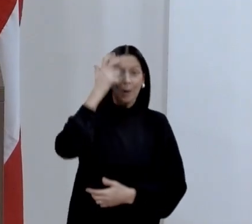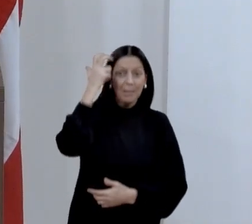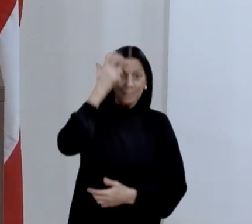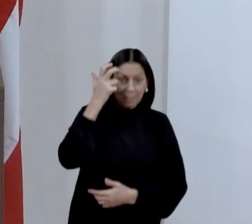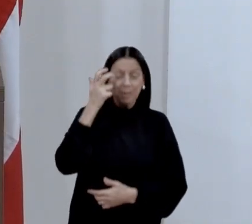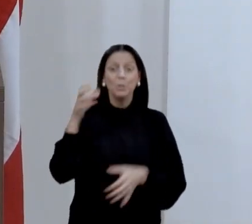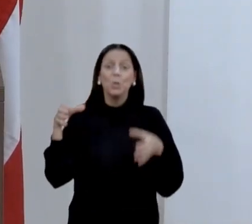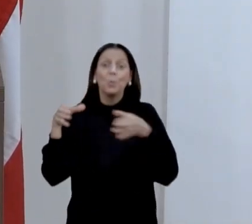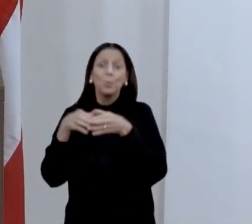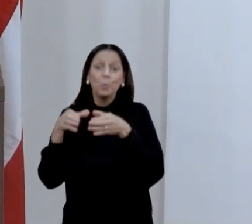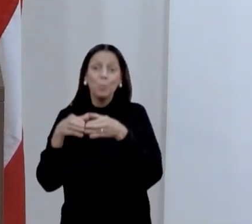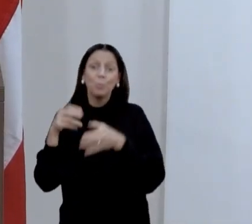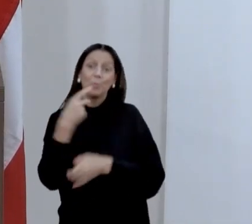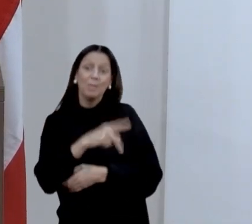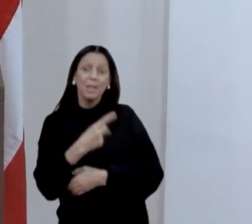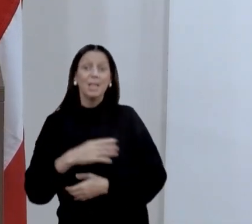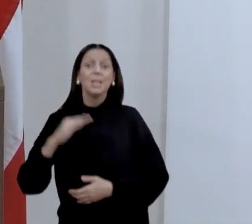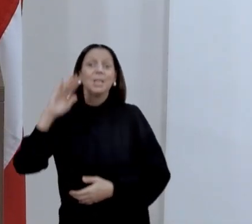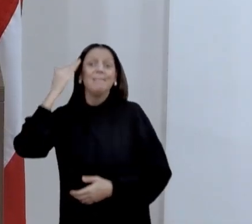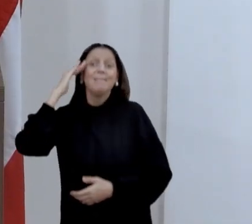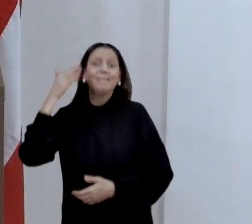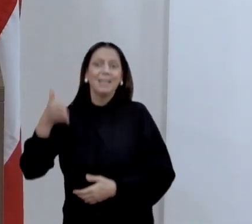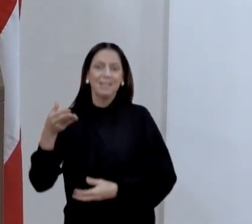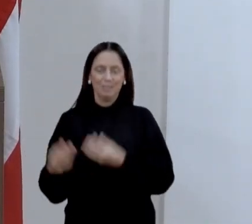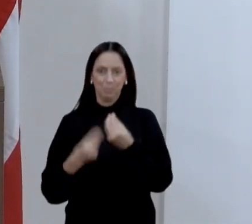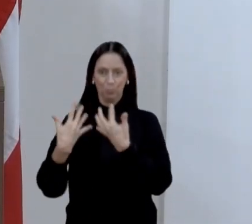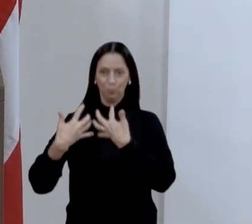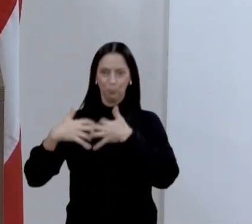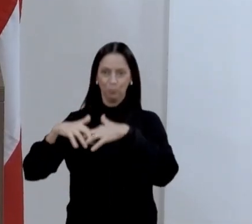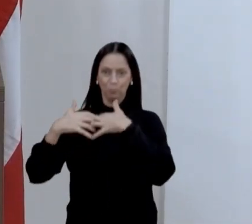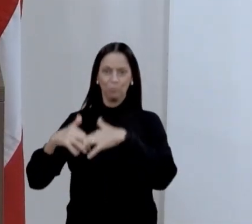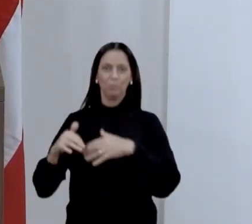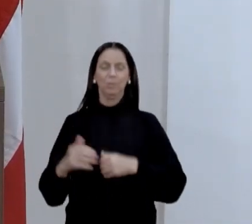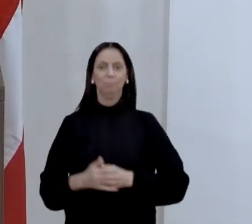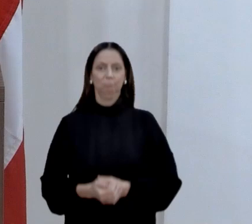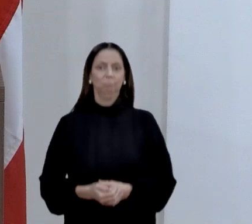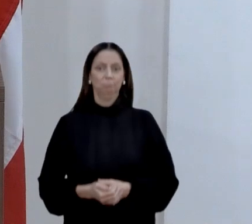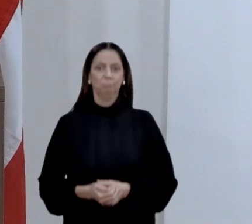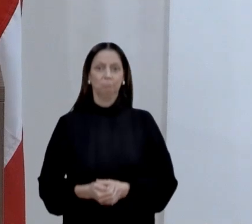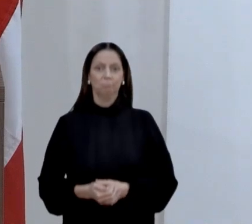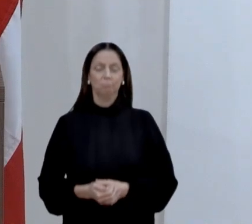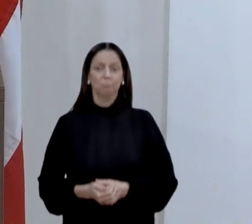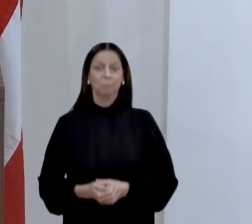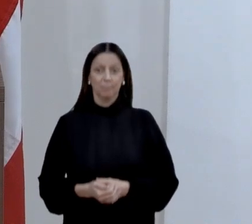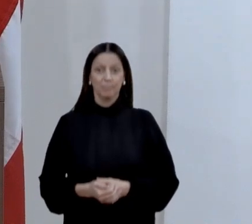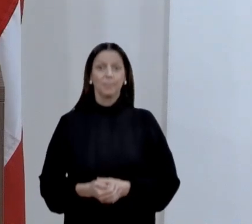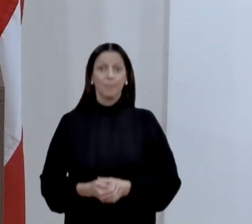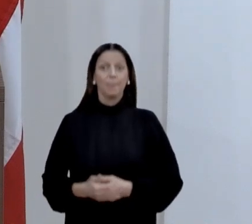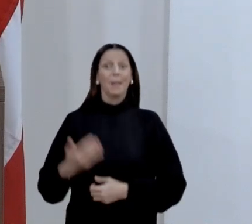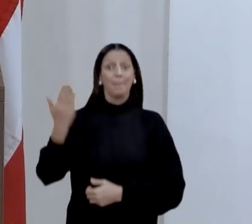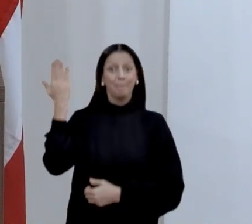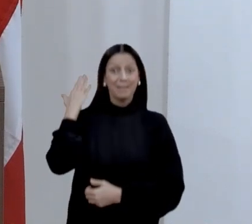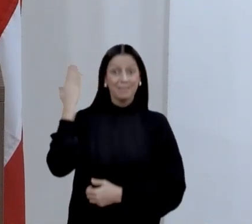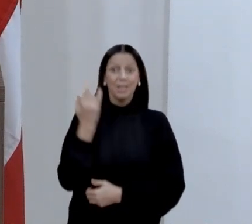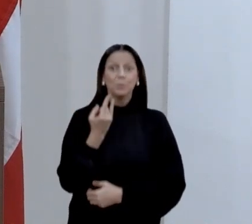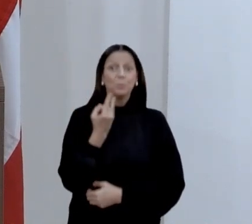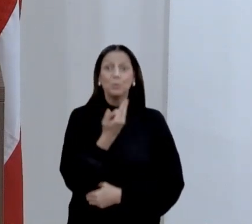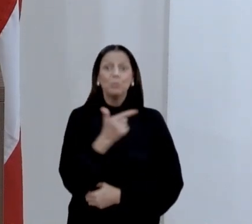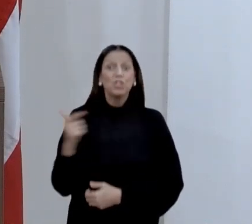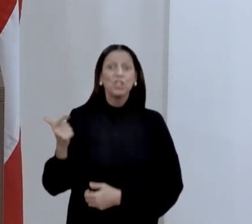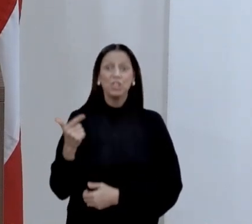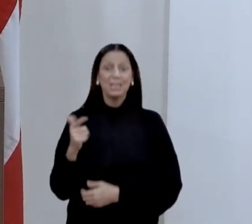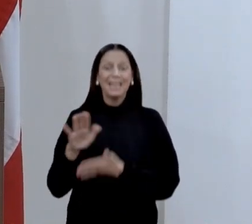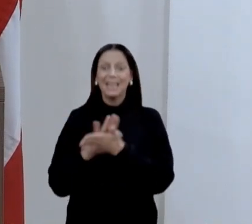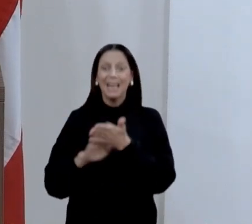que lá está, a turma dele, entendem aquilo ali. Simplesmente, inclusive estão devendo, porque a última manutenção não tinha nem empresa para fazer